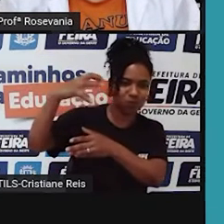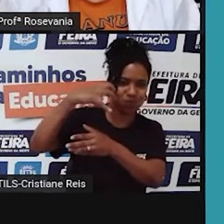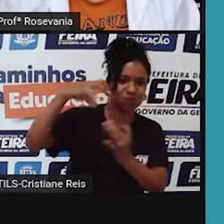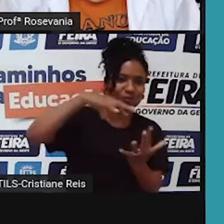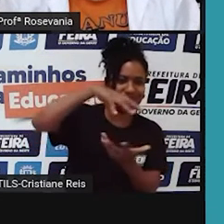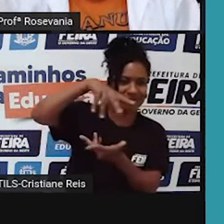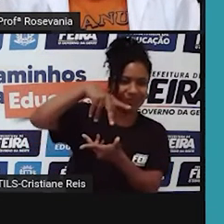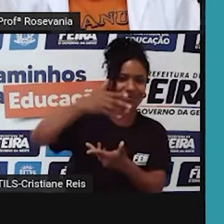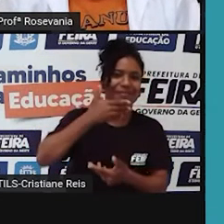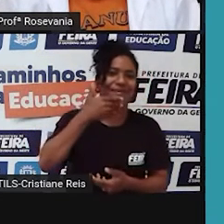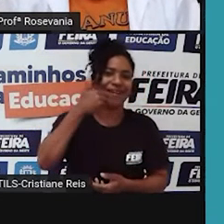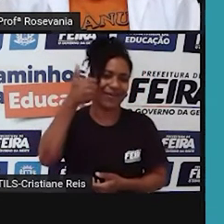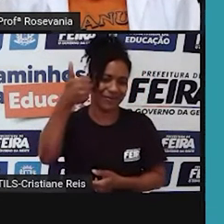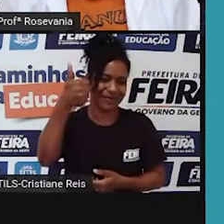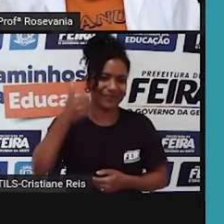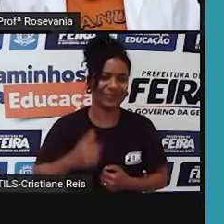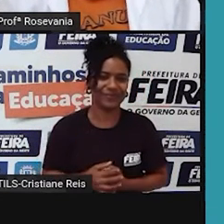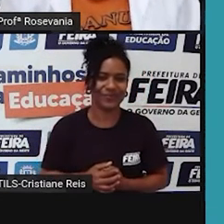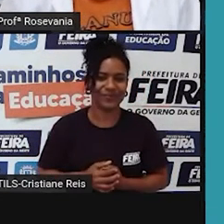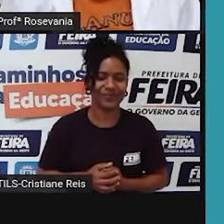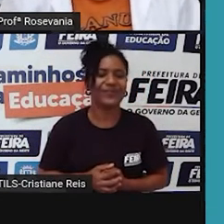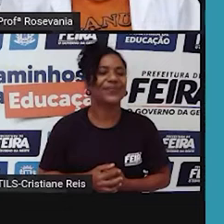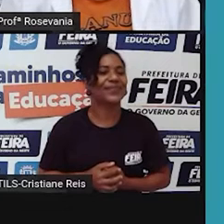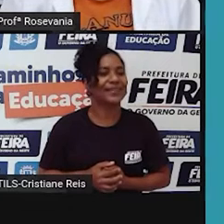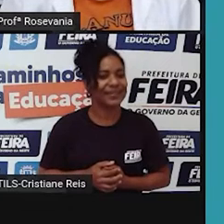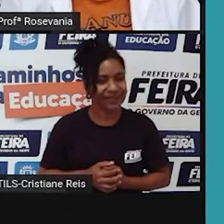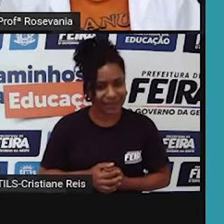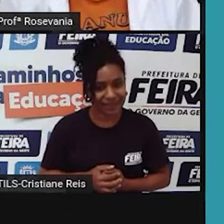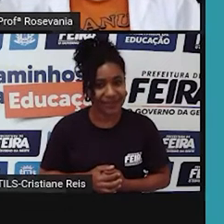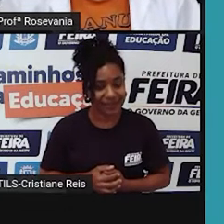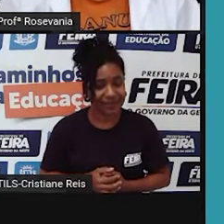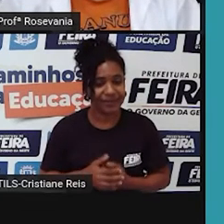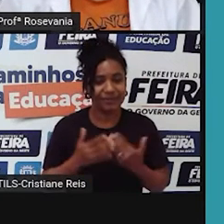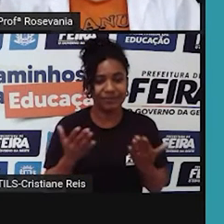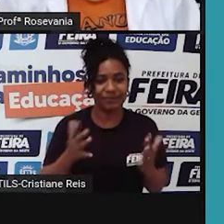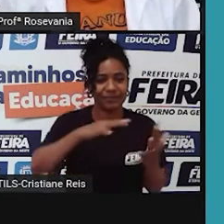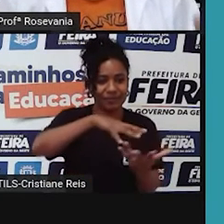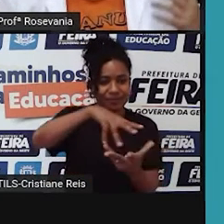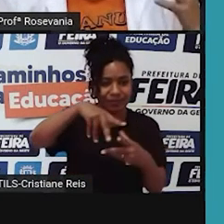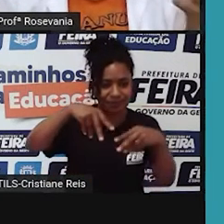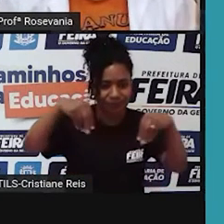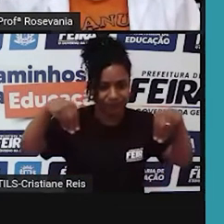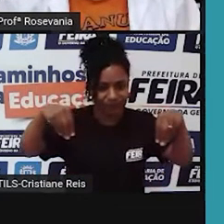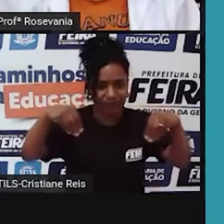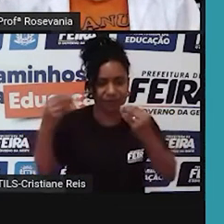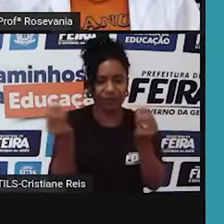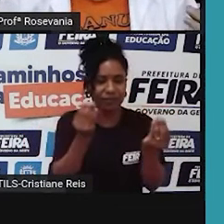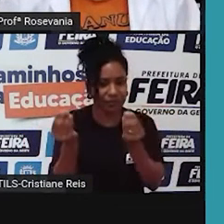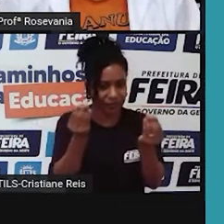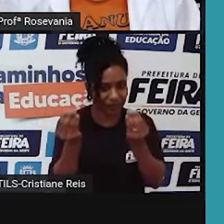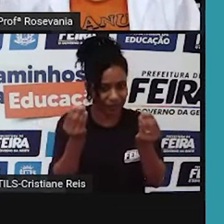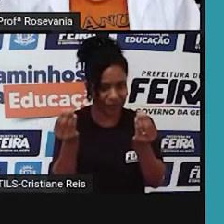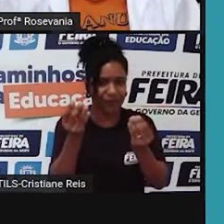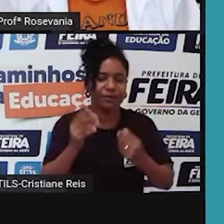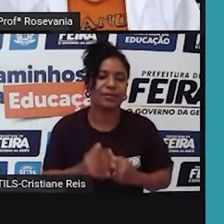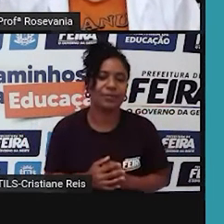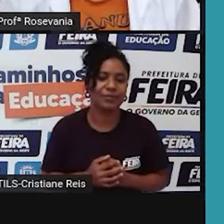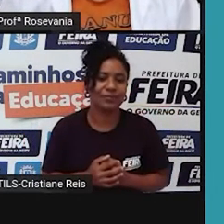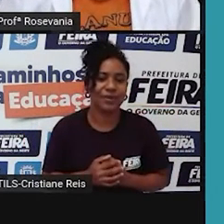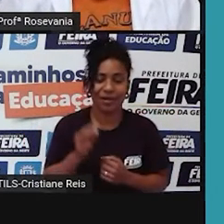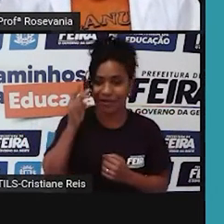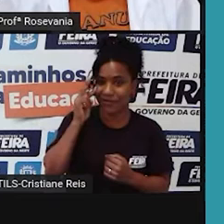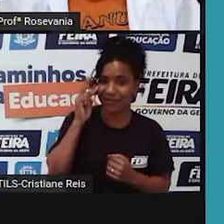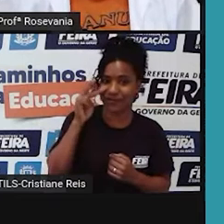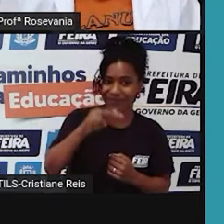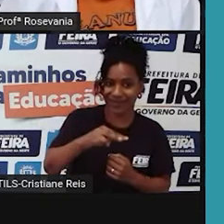melhor, né? Então, como é que a gente faz, né, essa representação da Terra? A Proj acabou dando, né, uma pistazinha para